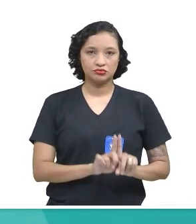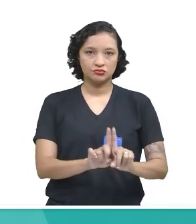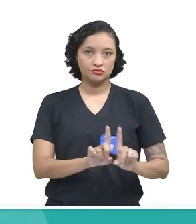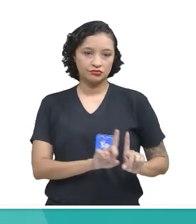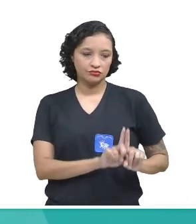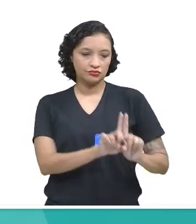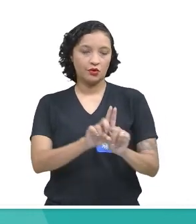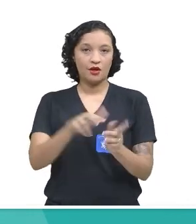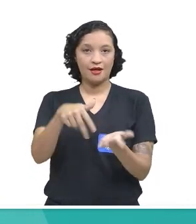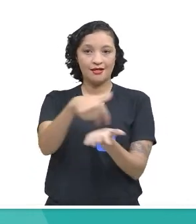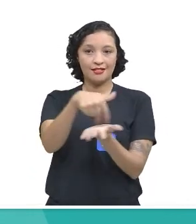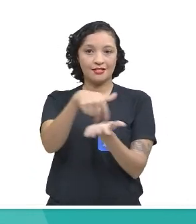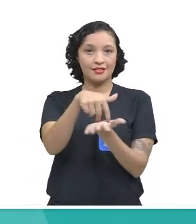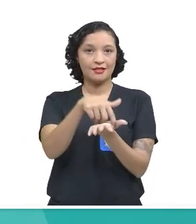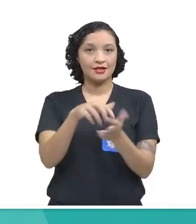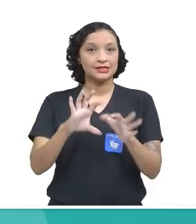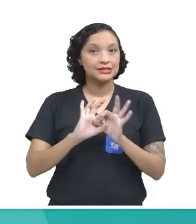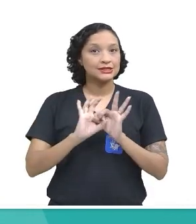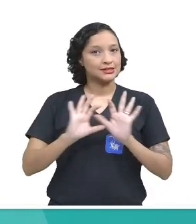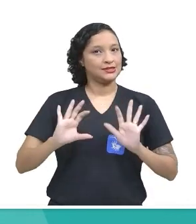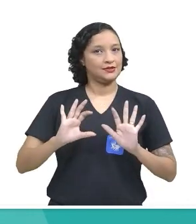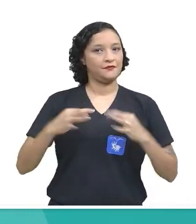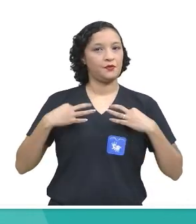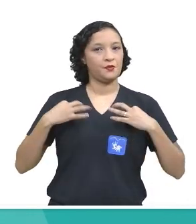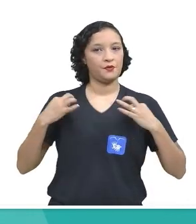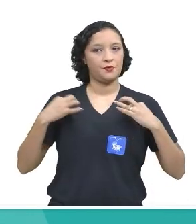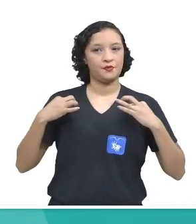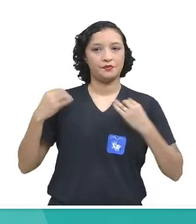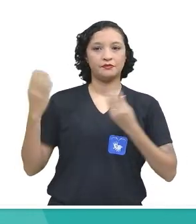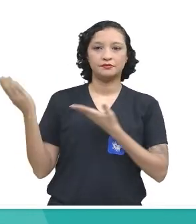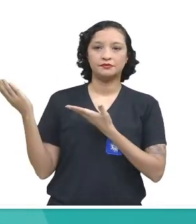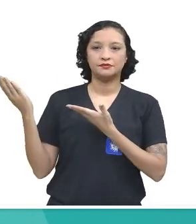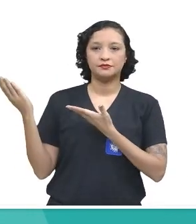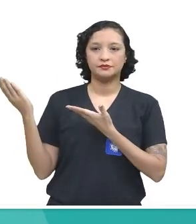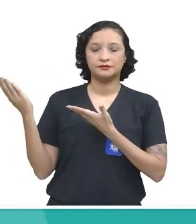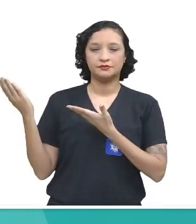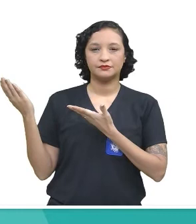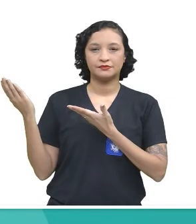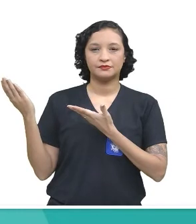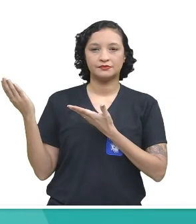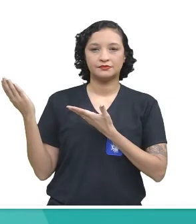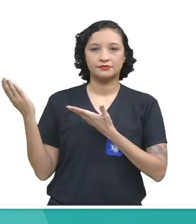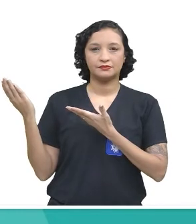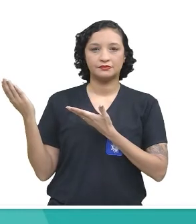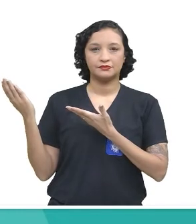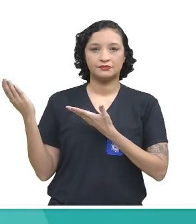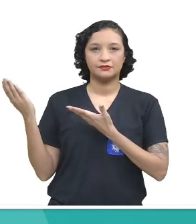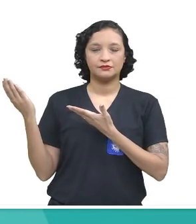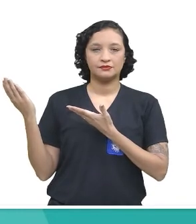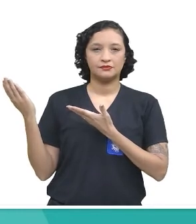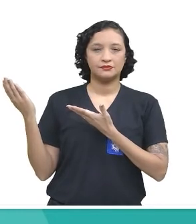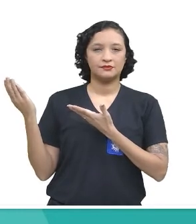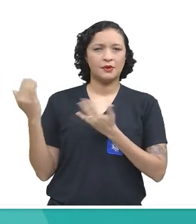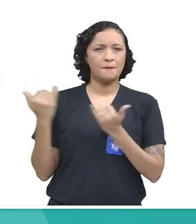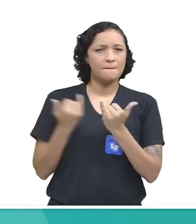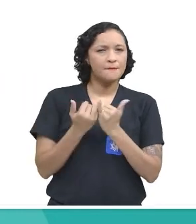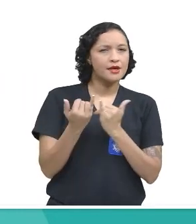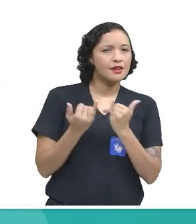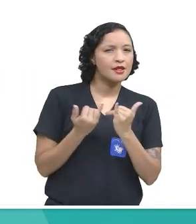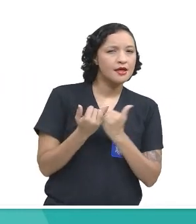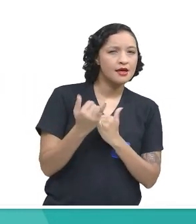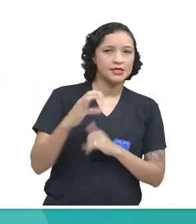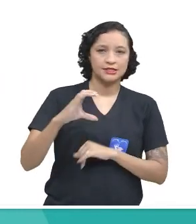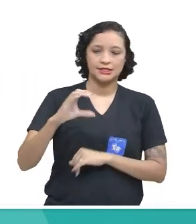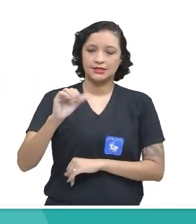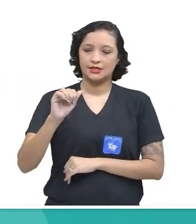que vocês observem aí a roupa dos nossos dançarinos. Na concepção de vocês, parece até parecida com carimbó, mas